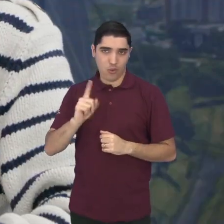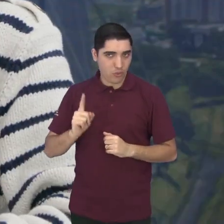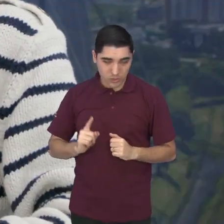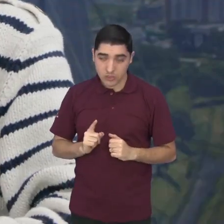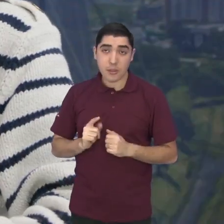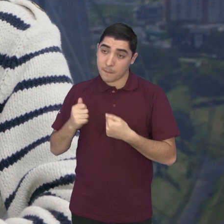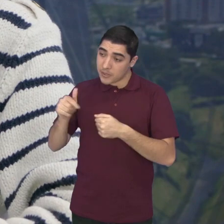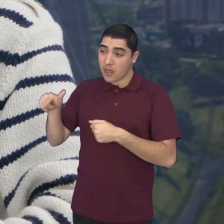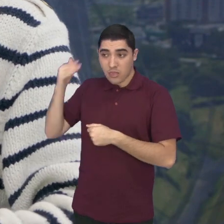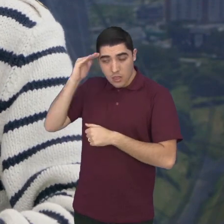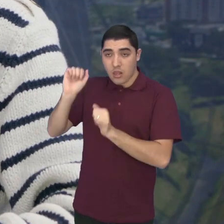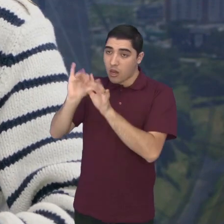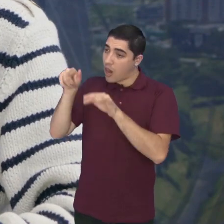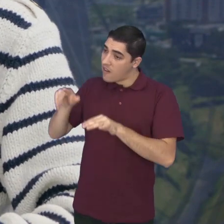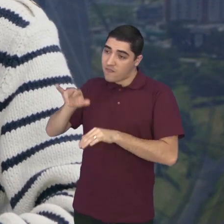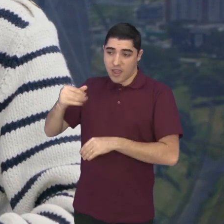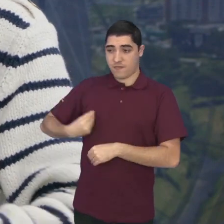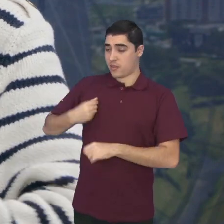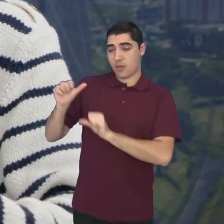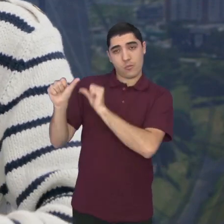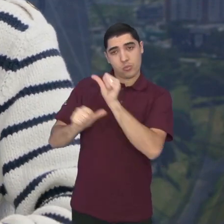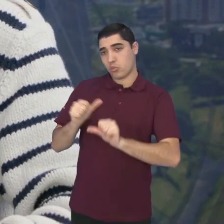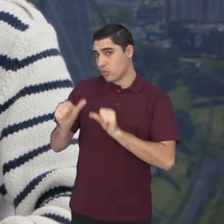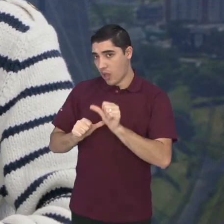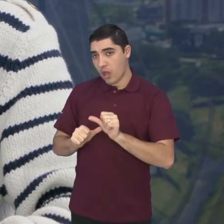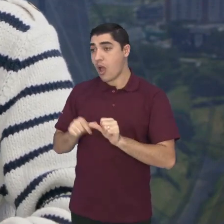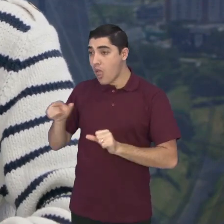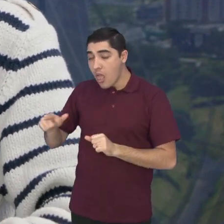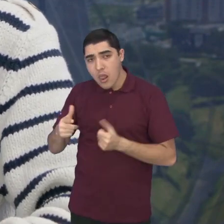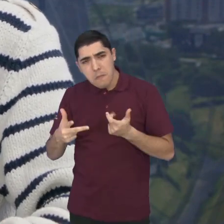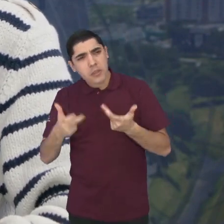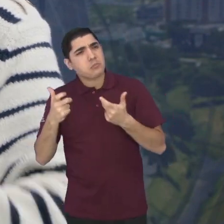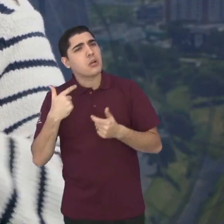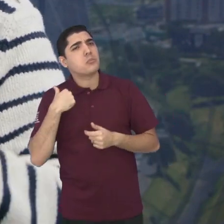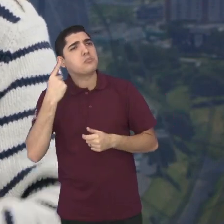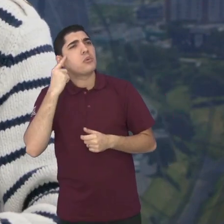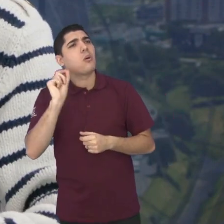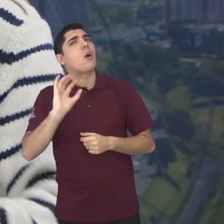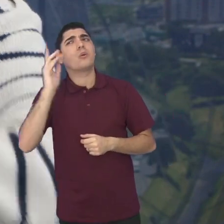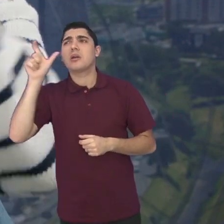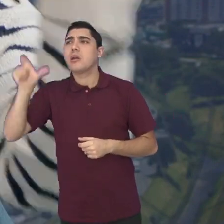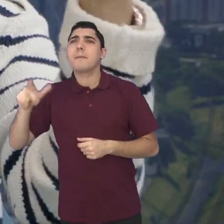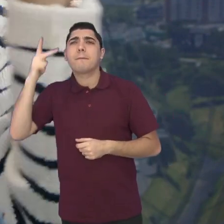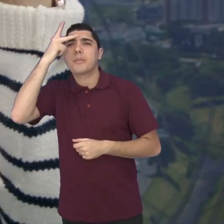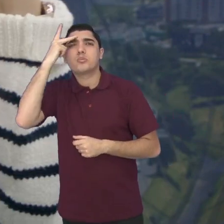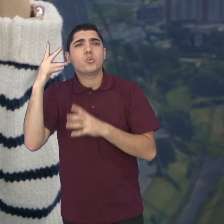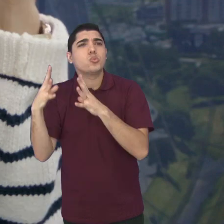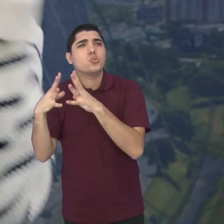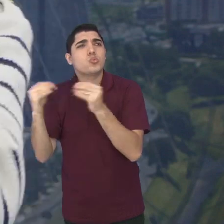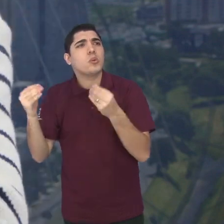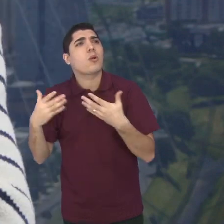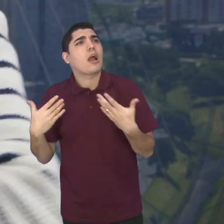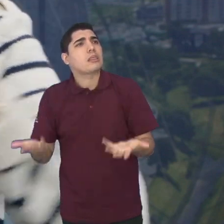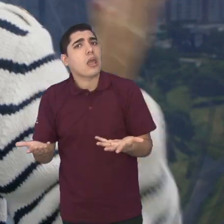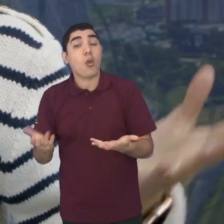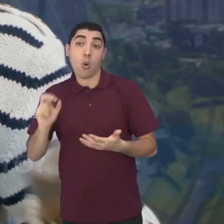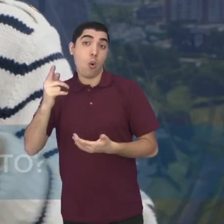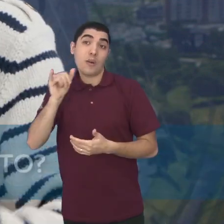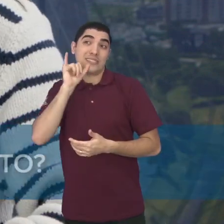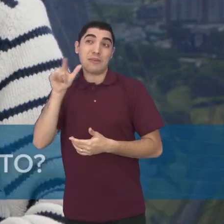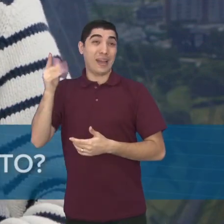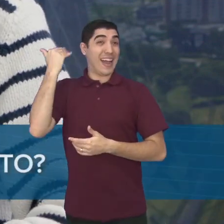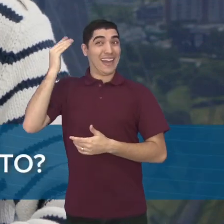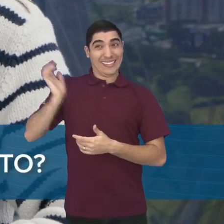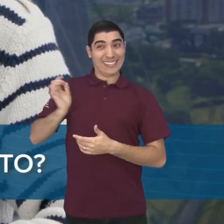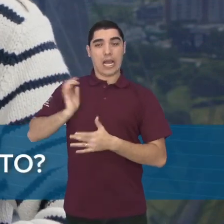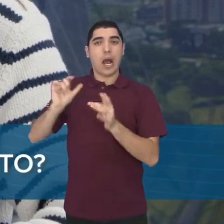vida continua igual e que não é. Em algum momento ela vai perceber e não sabe o que aconteceu. A pessoa sumiu, né? O padrão de vida mudou